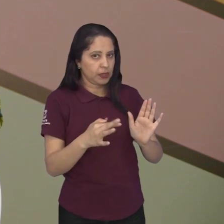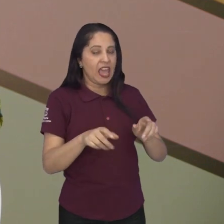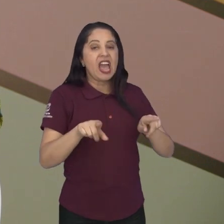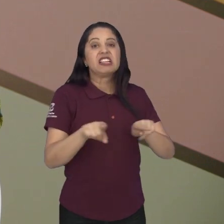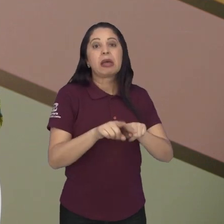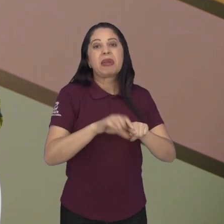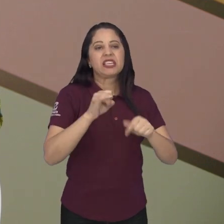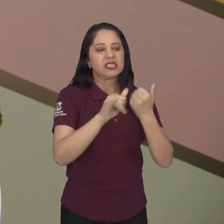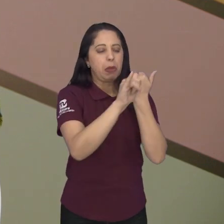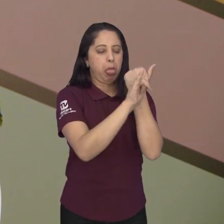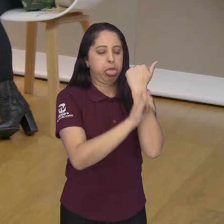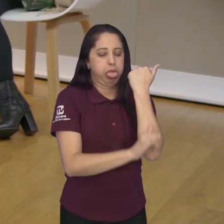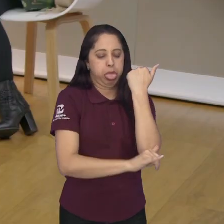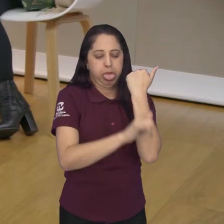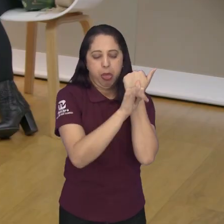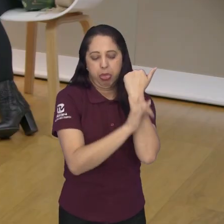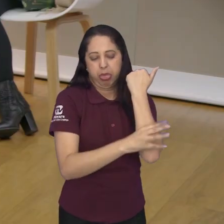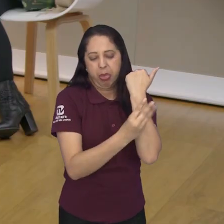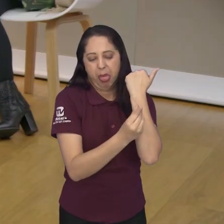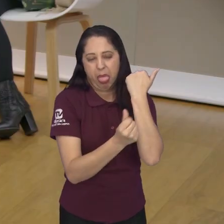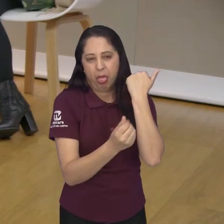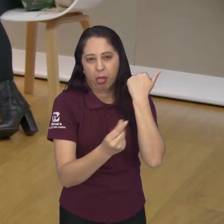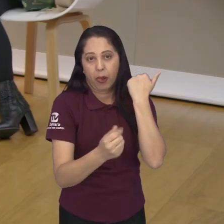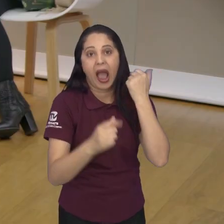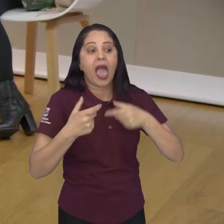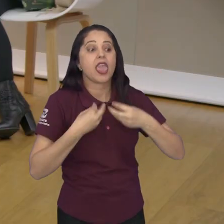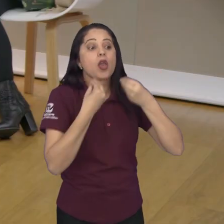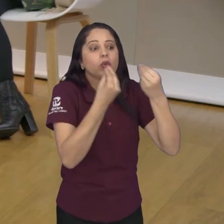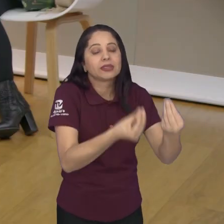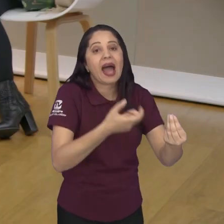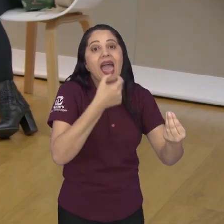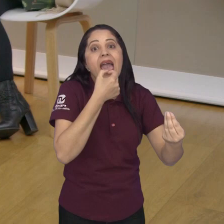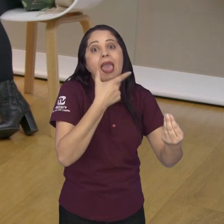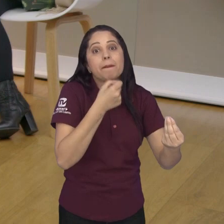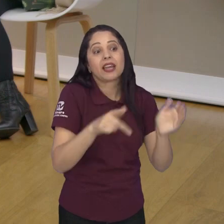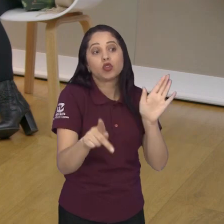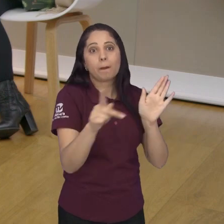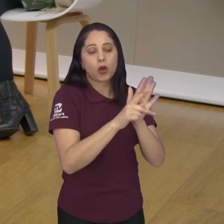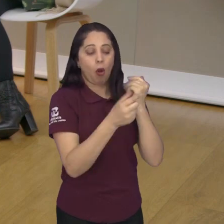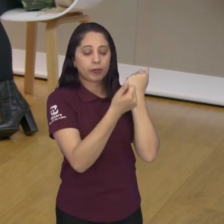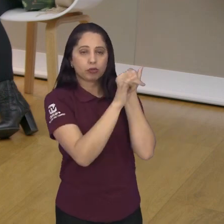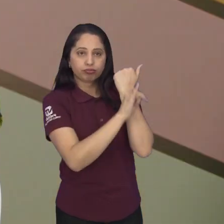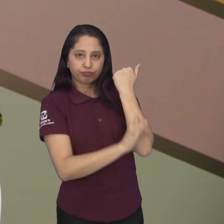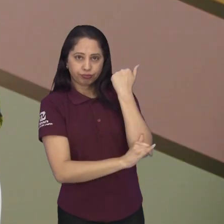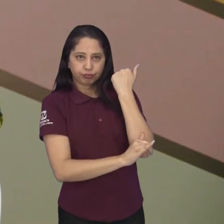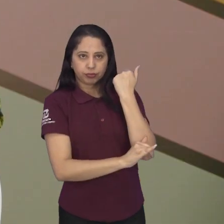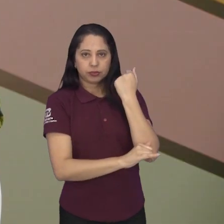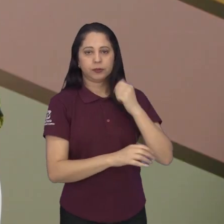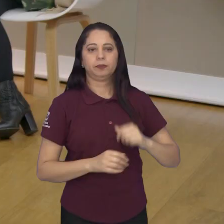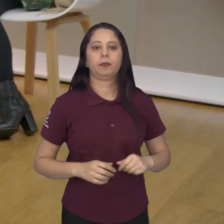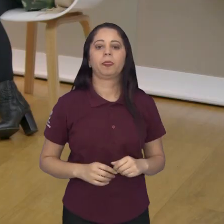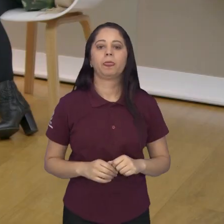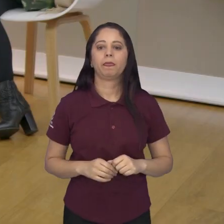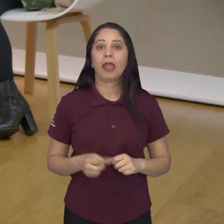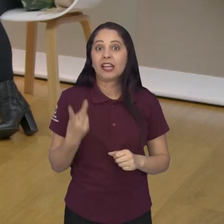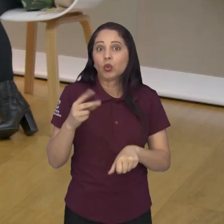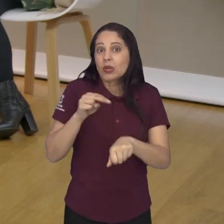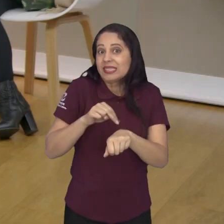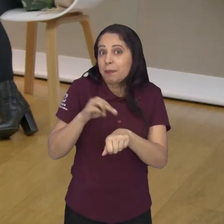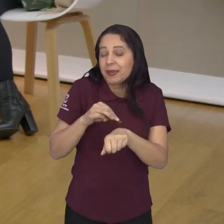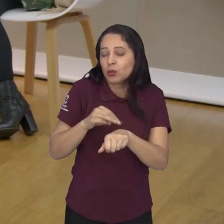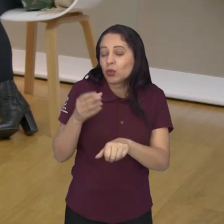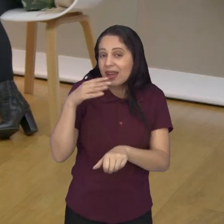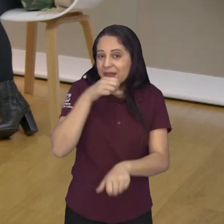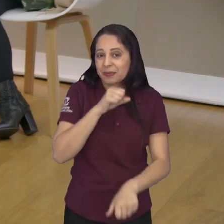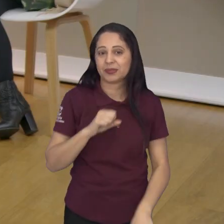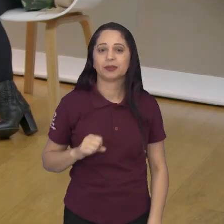Então, esse suporte, na maioria das vezes em casa mesmo, a gente consegue, alguns pacientes eu preciso internar. Tá certo. Nós temos 2 minutinhos, eu